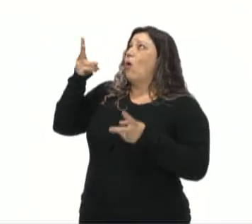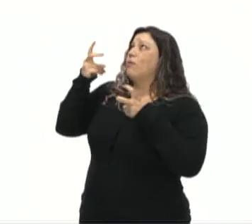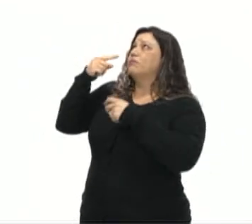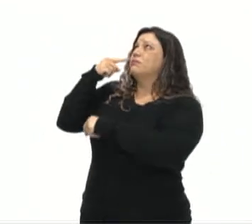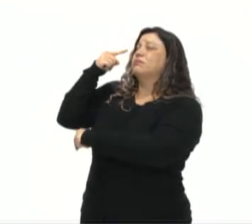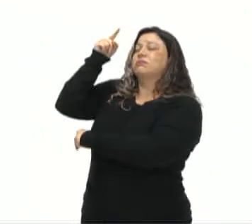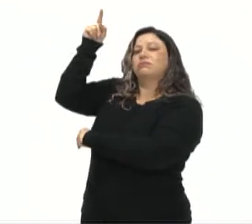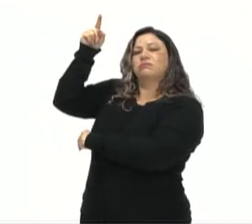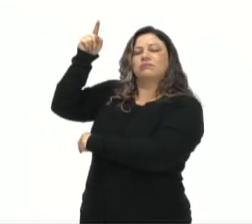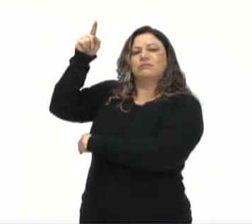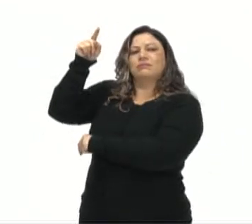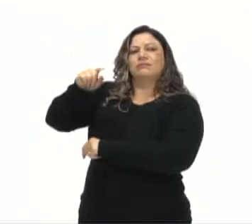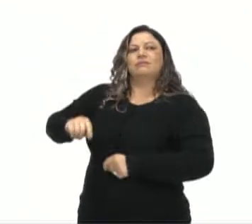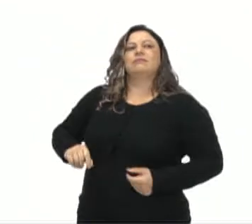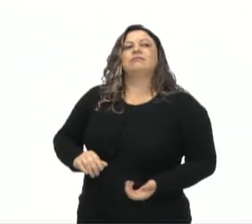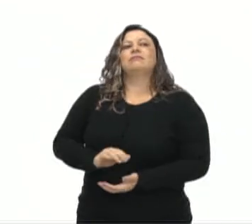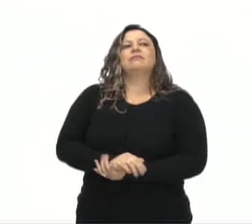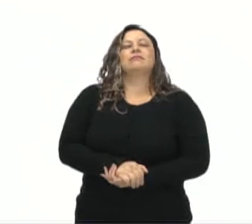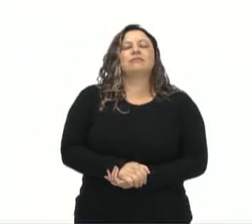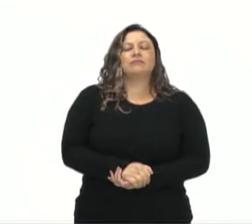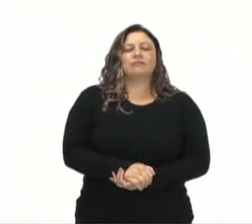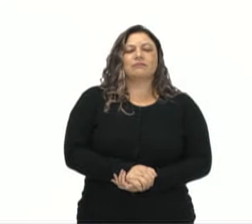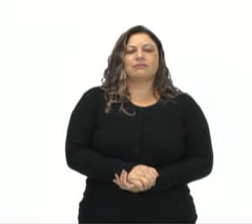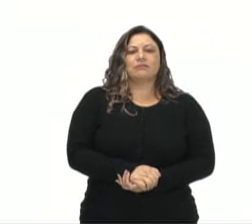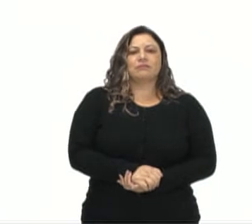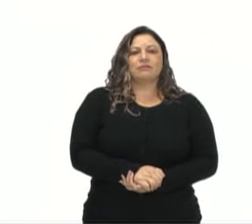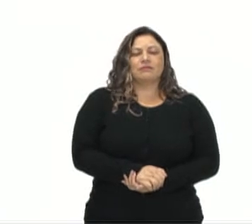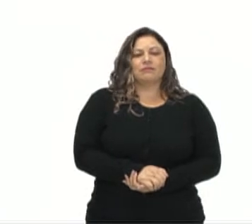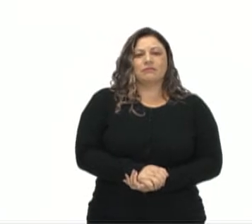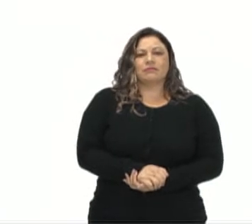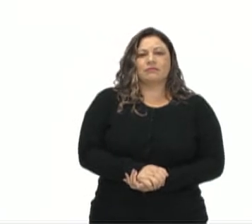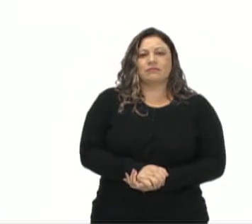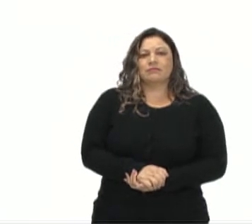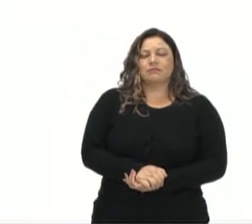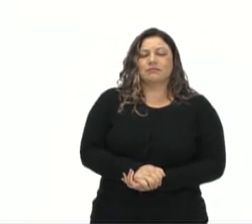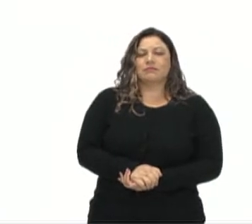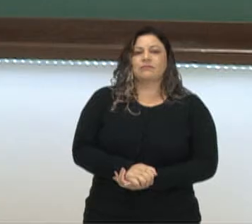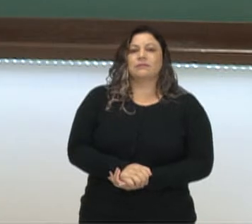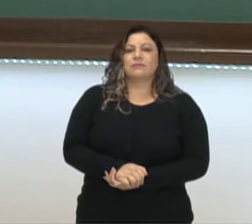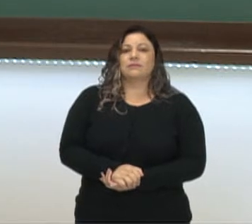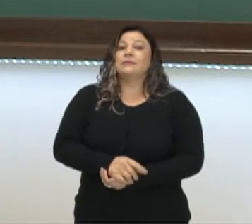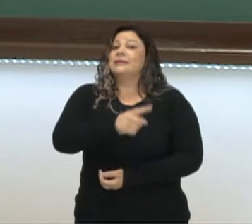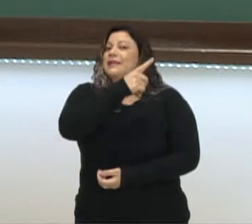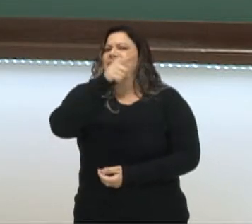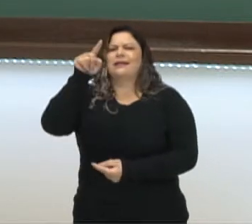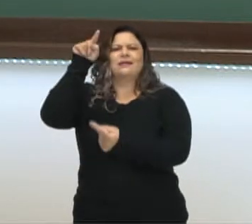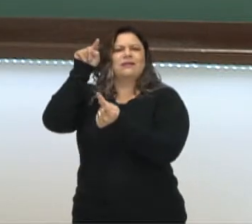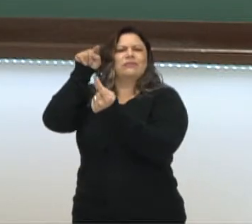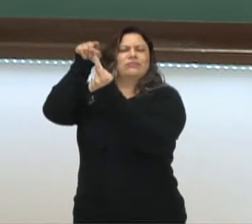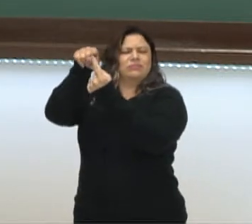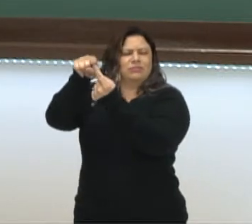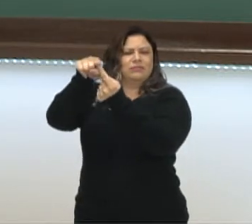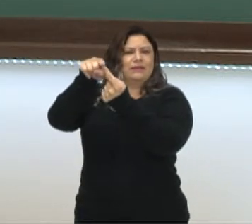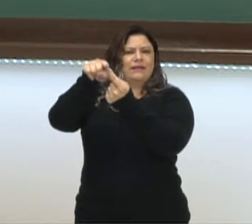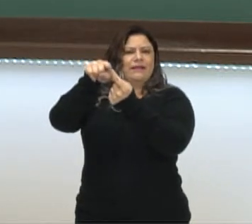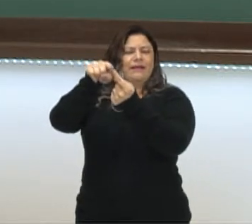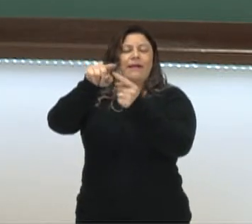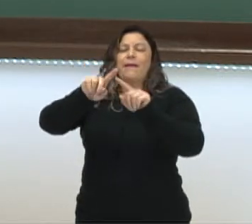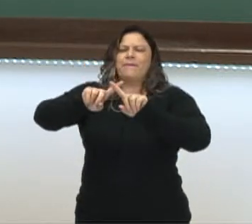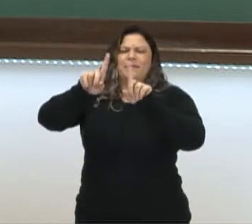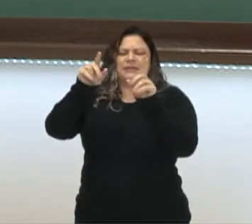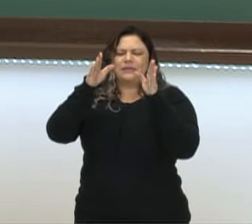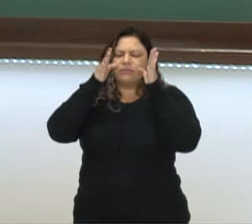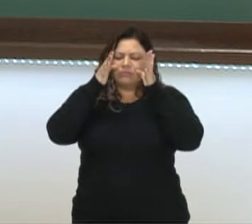no especificando. Ou seja, o artigo indefinido ele não especifica, e sim generaliza, de forma